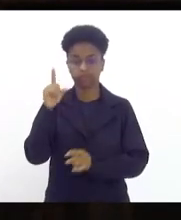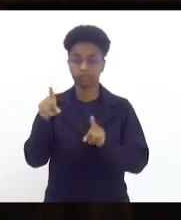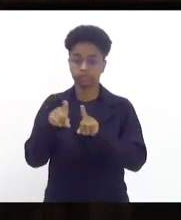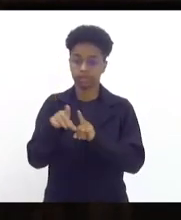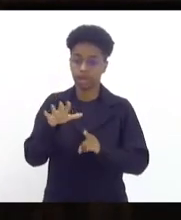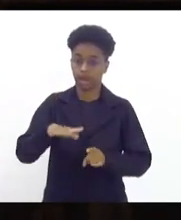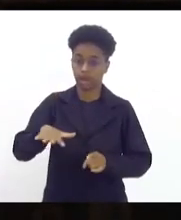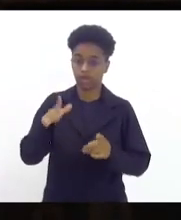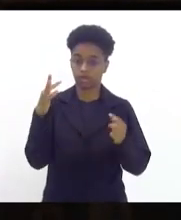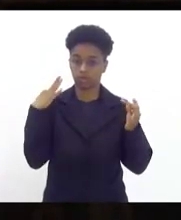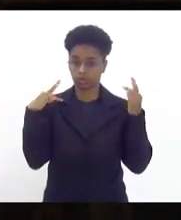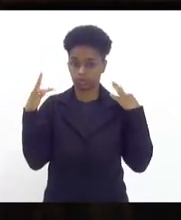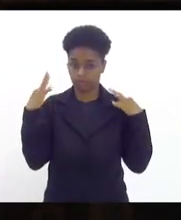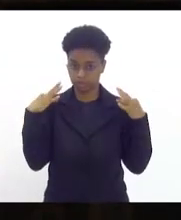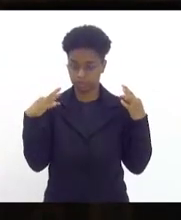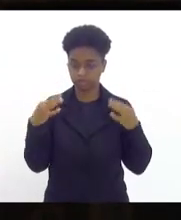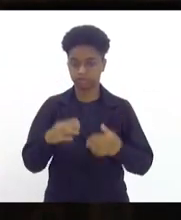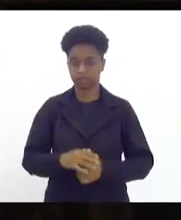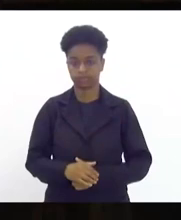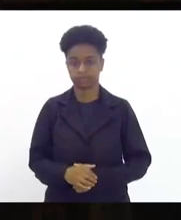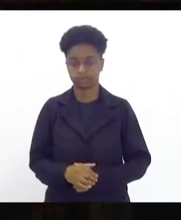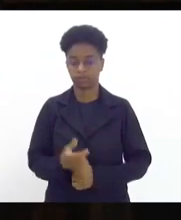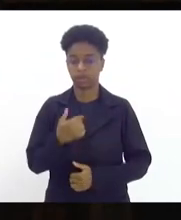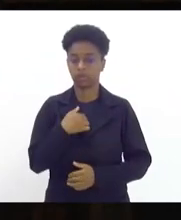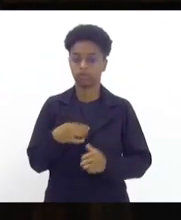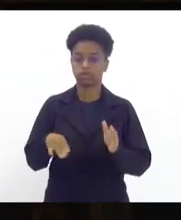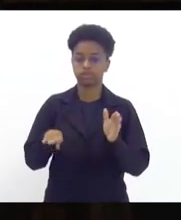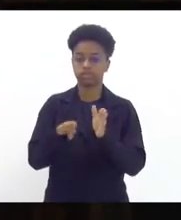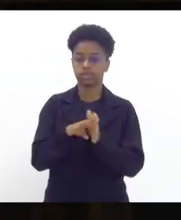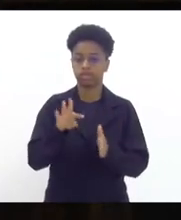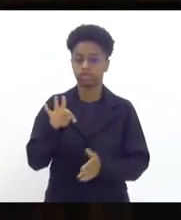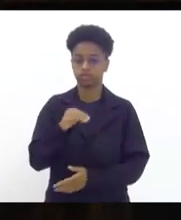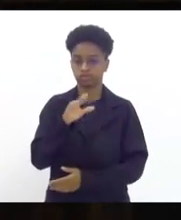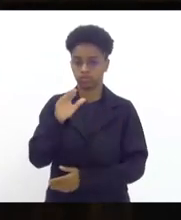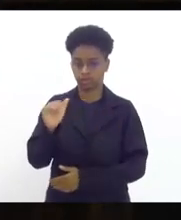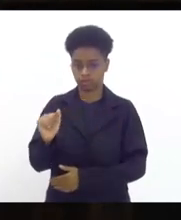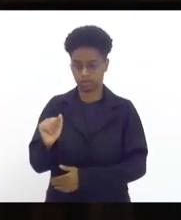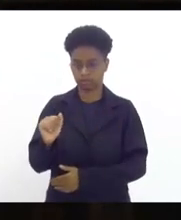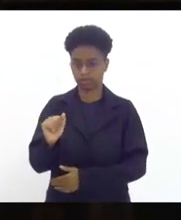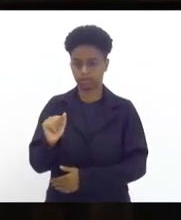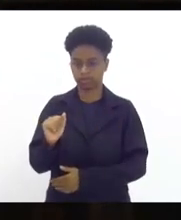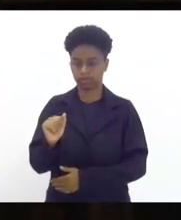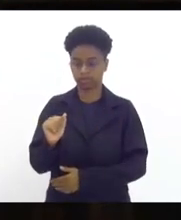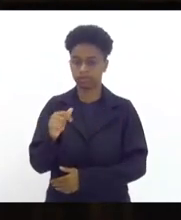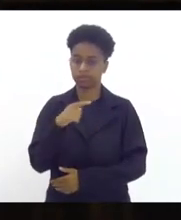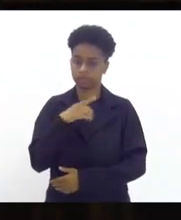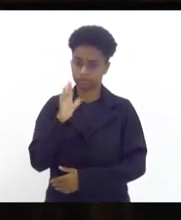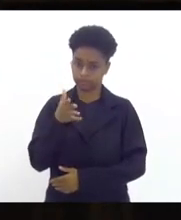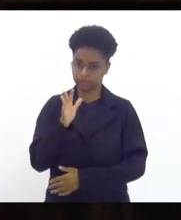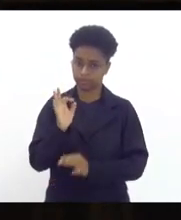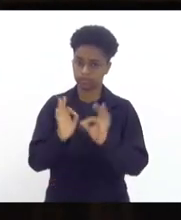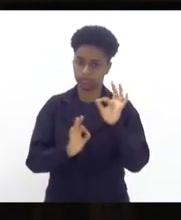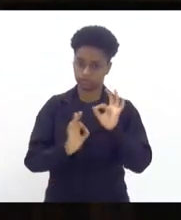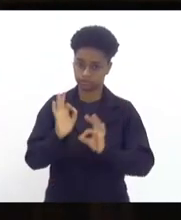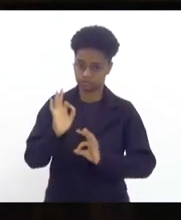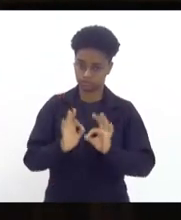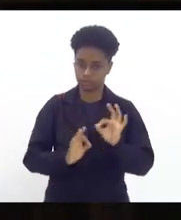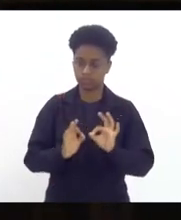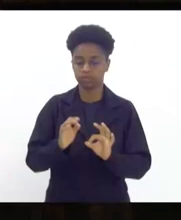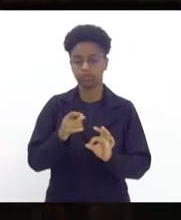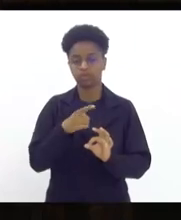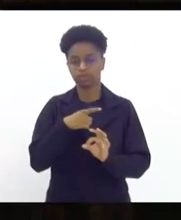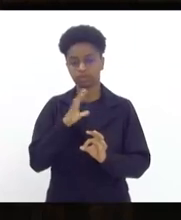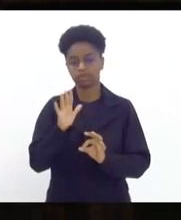área turística quando eu cheguei na Tijuca né a gente já tinha isso programado já era feito